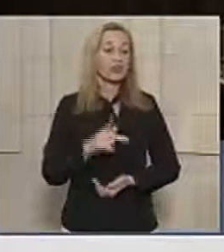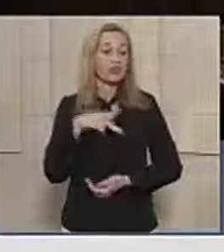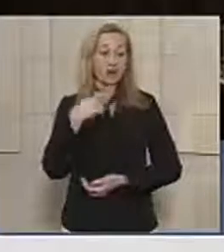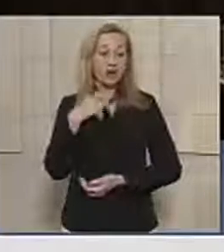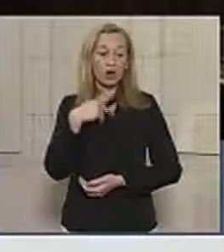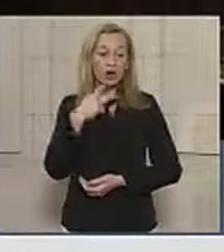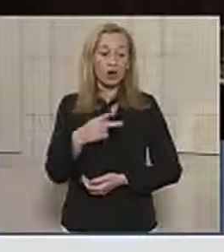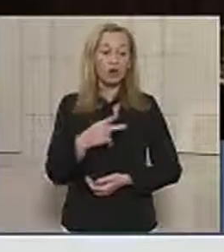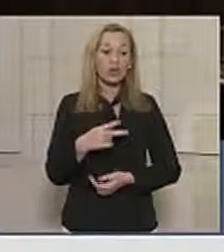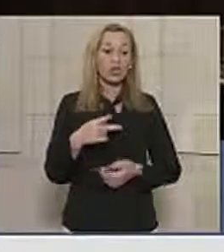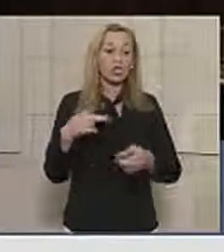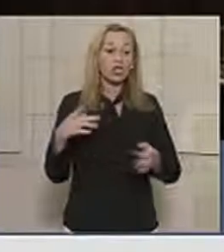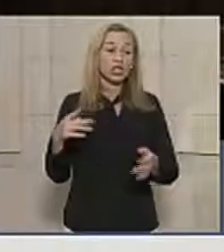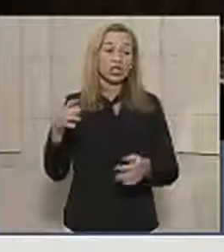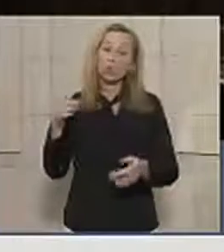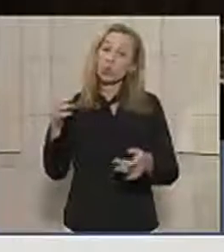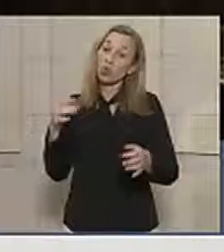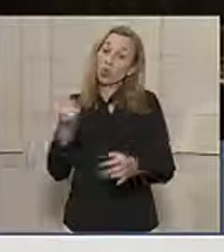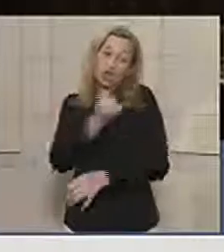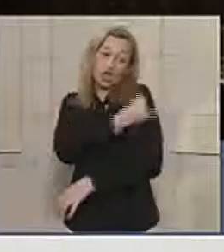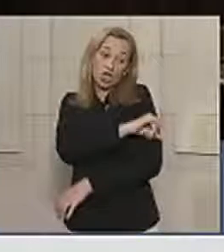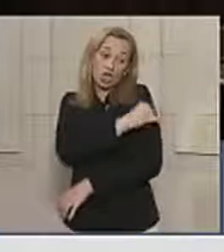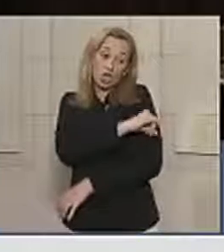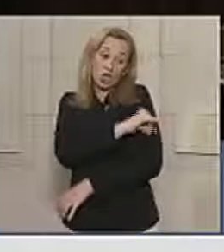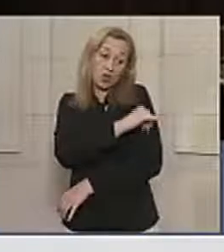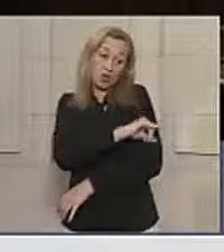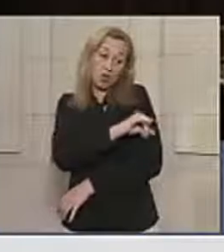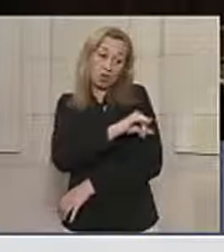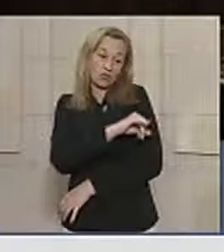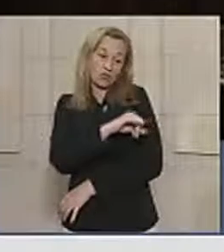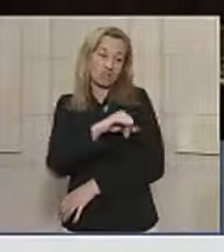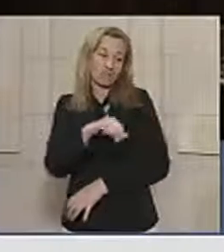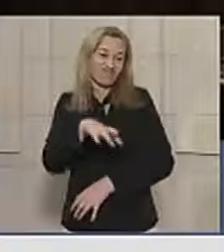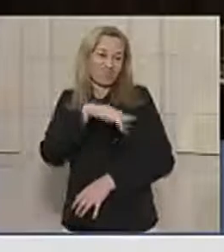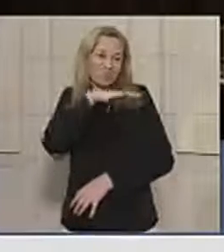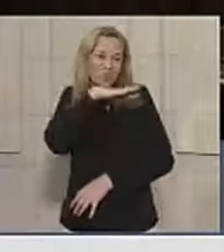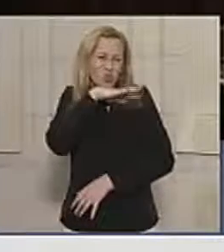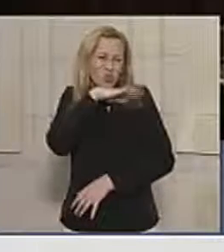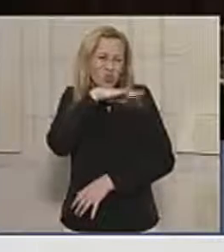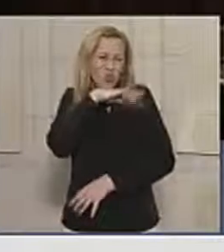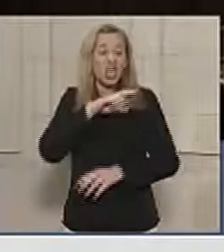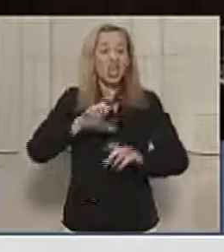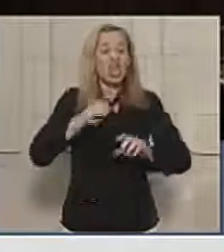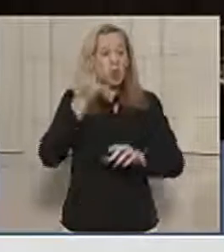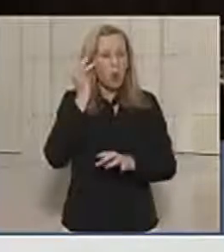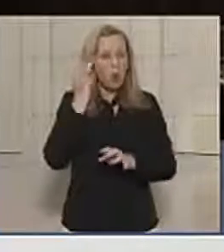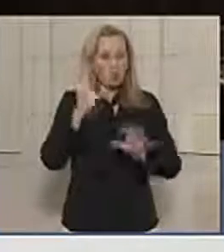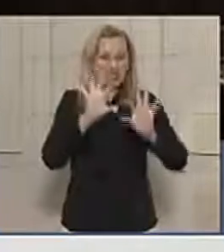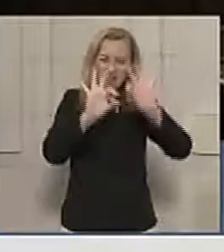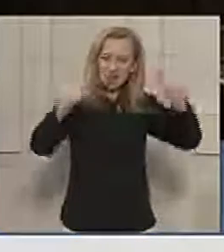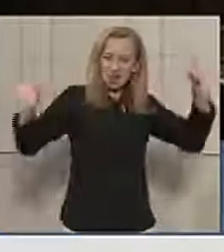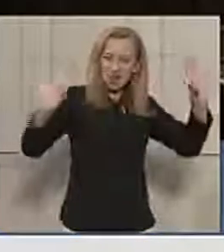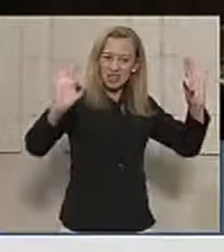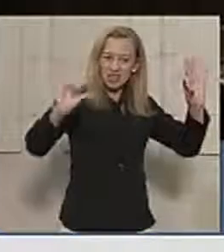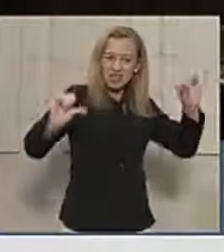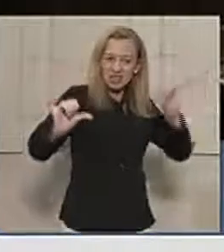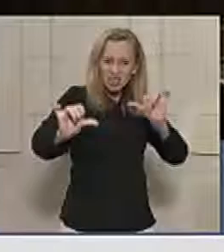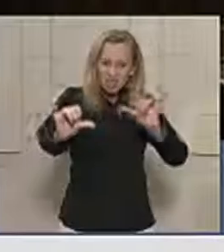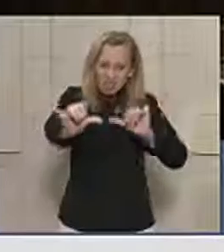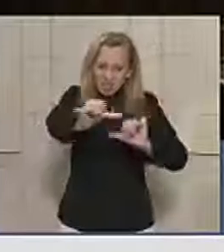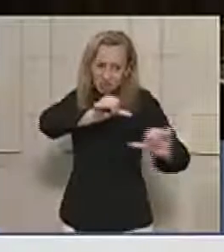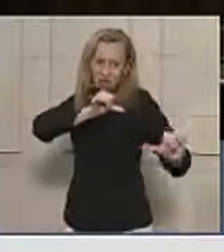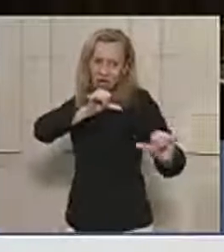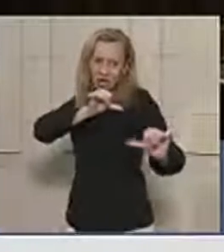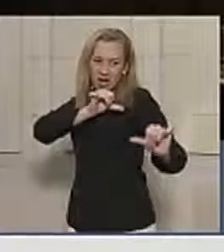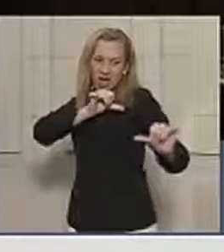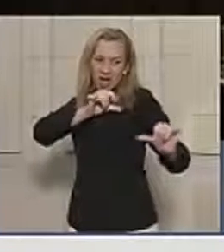é uma esculhambação, acho que essa frase tem que ser traduzida para a sua gestão, prefeito Marcelo